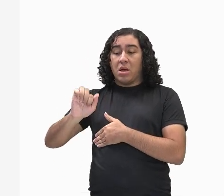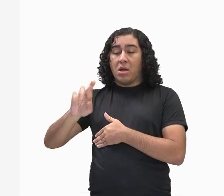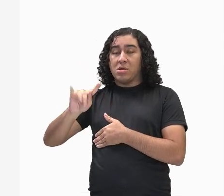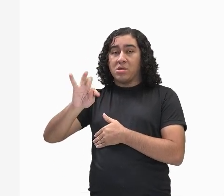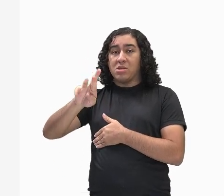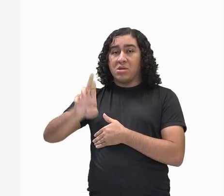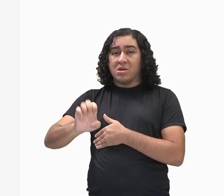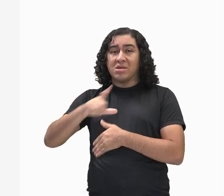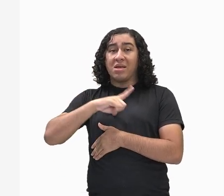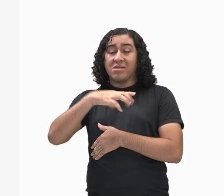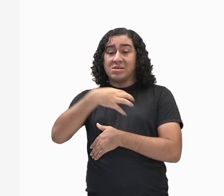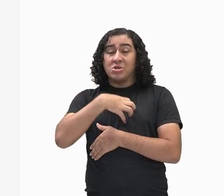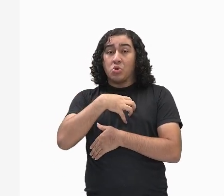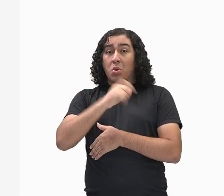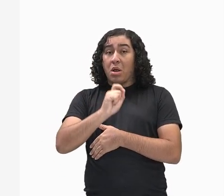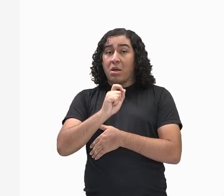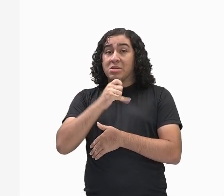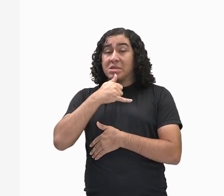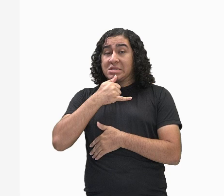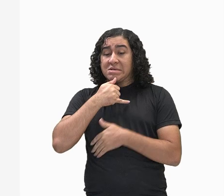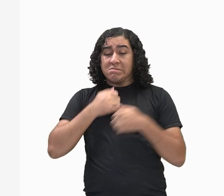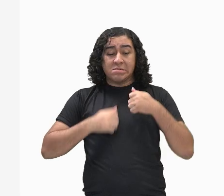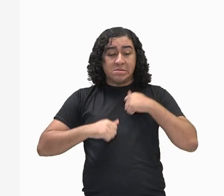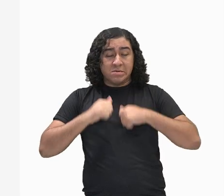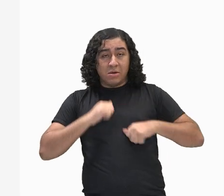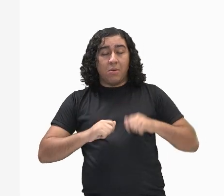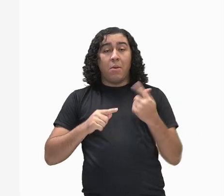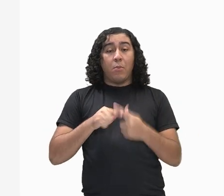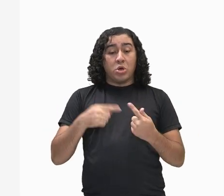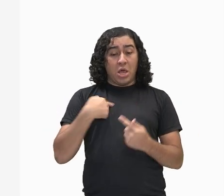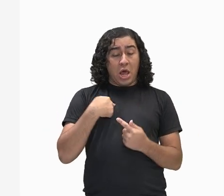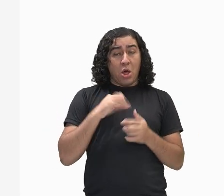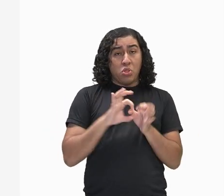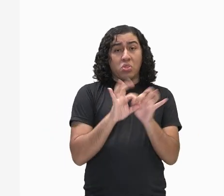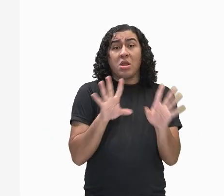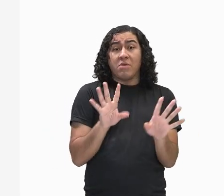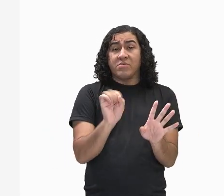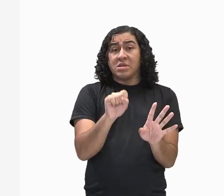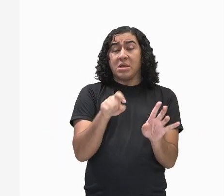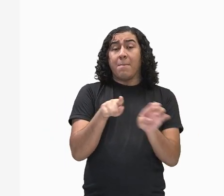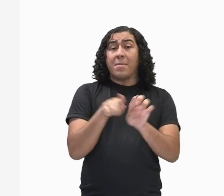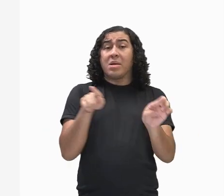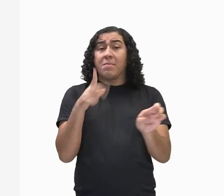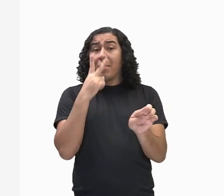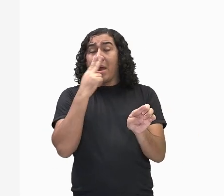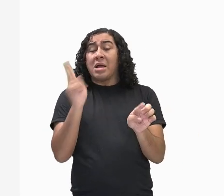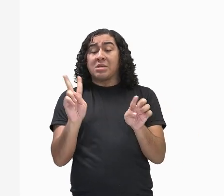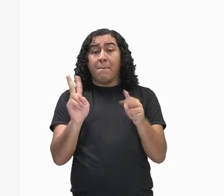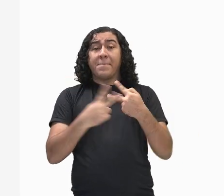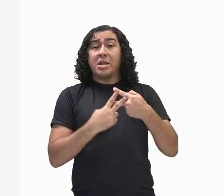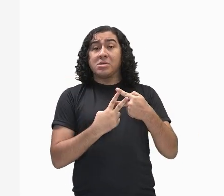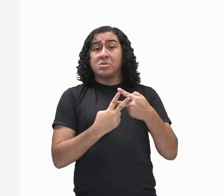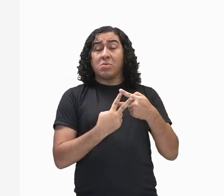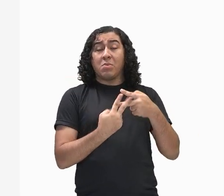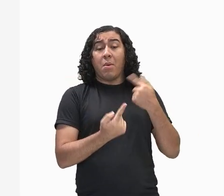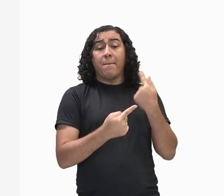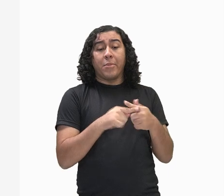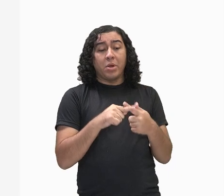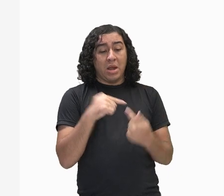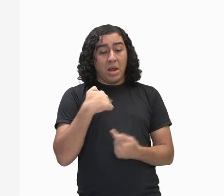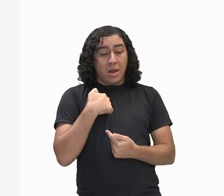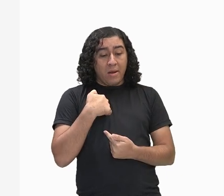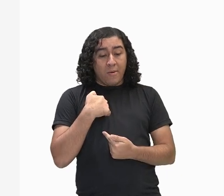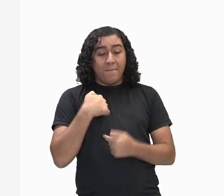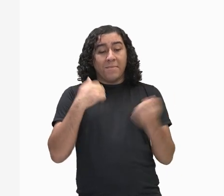a angústia. Né? Porque eu sou livre, mas eu sou condenado a essa liberdade. Por quê? Porque eu estou sujeito,